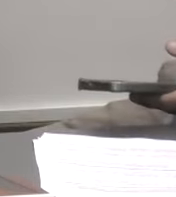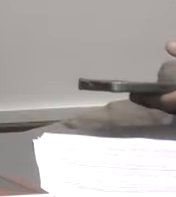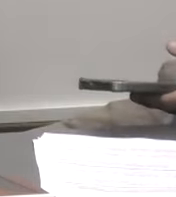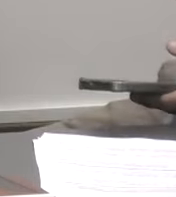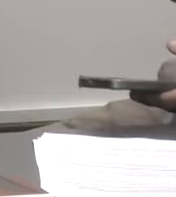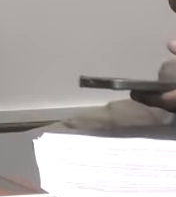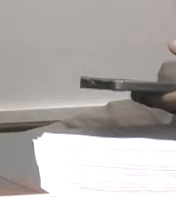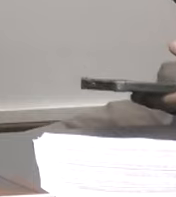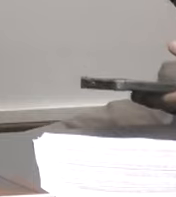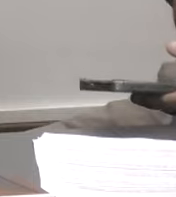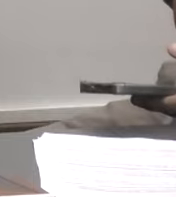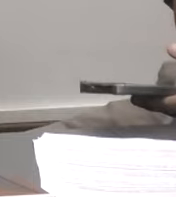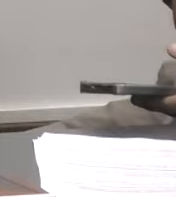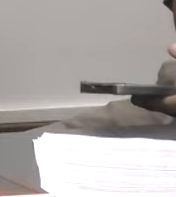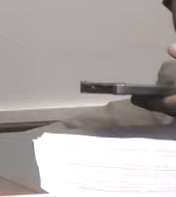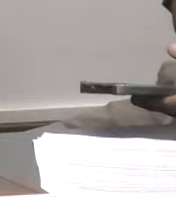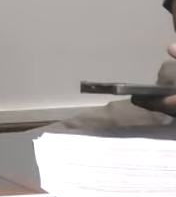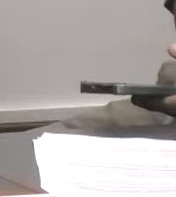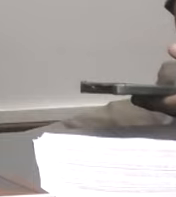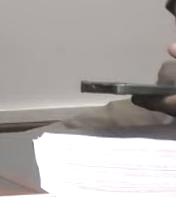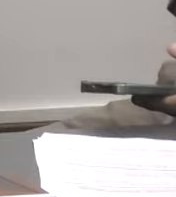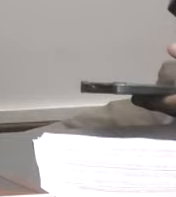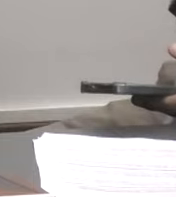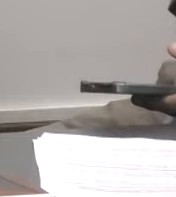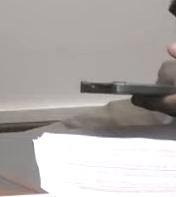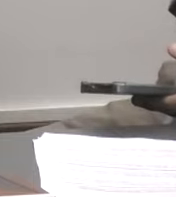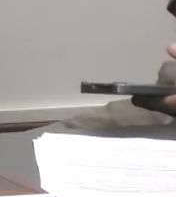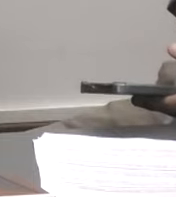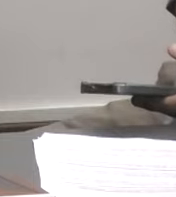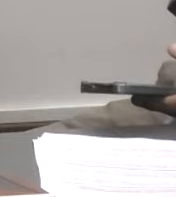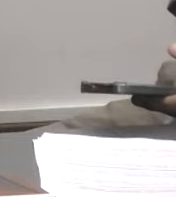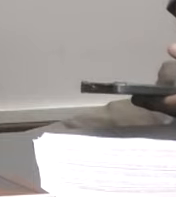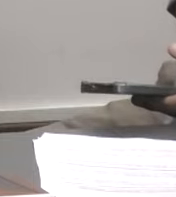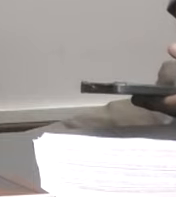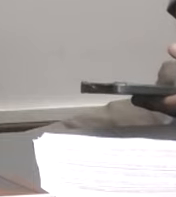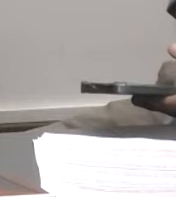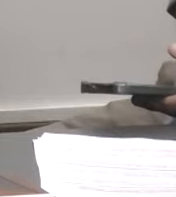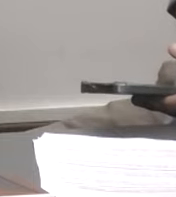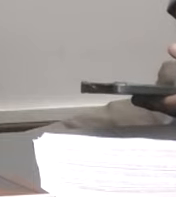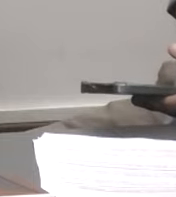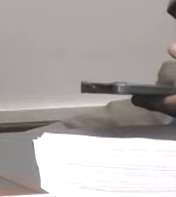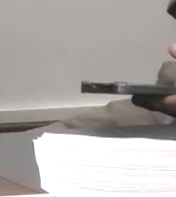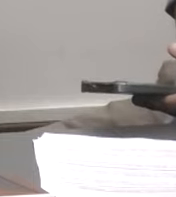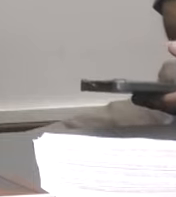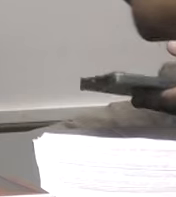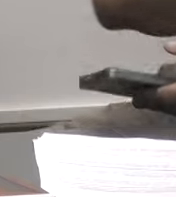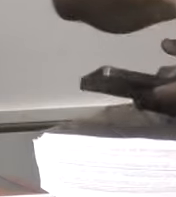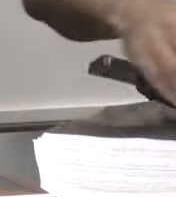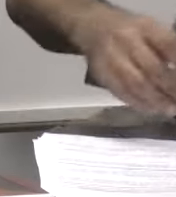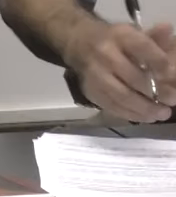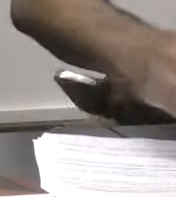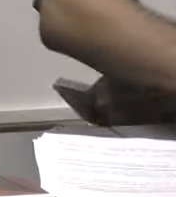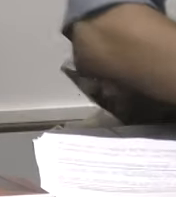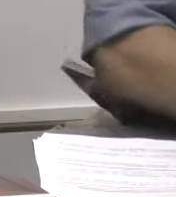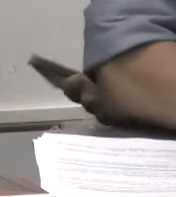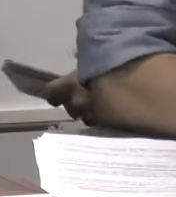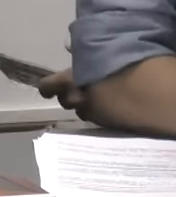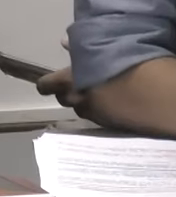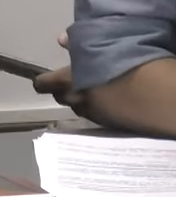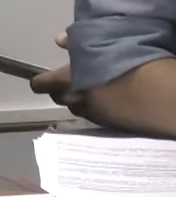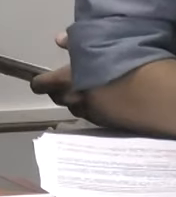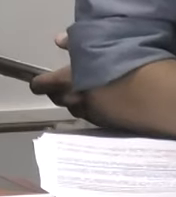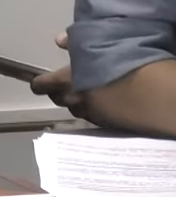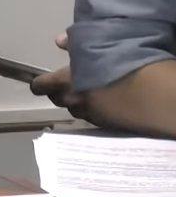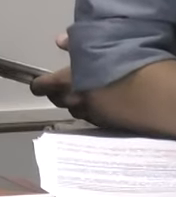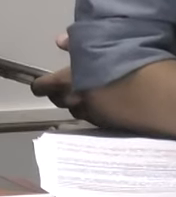anos atrás e colocando uma série de cuidados em relação a quem faz os exames, inclusive colocando o hemocentro